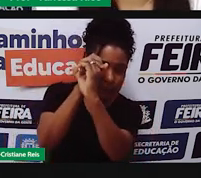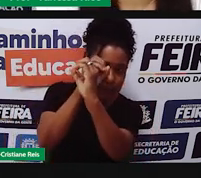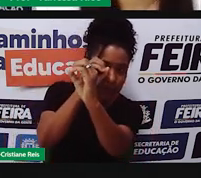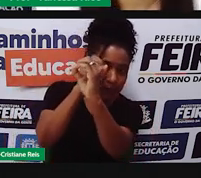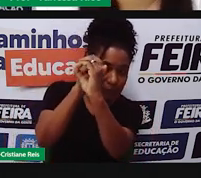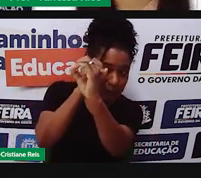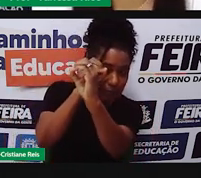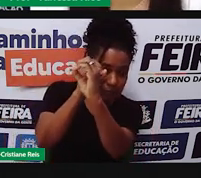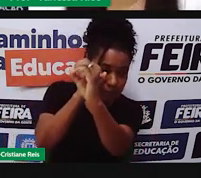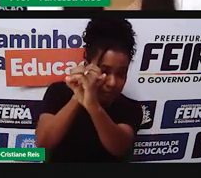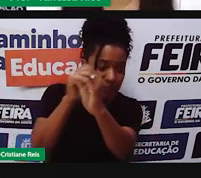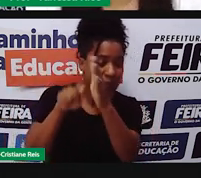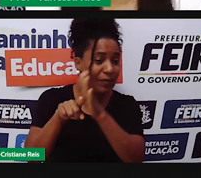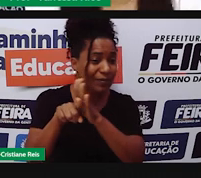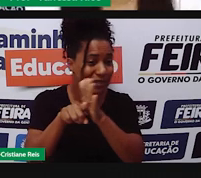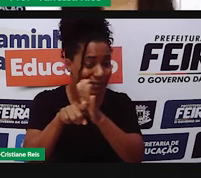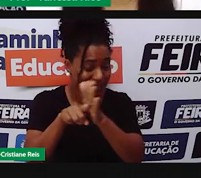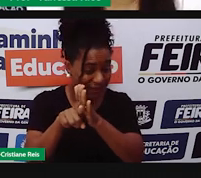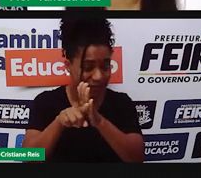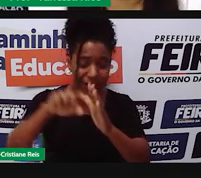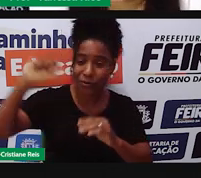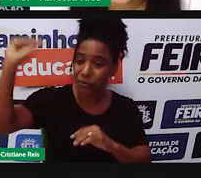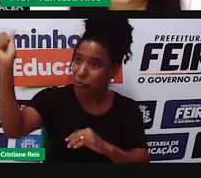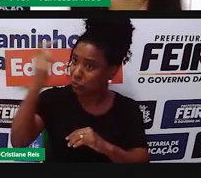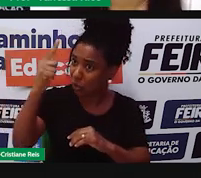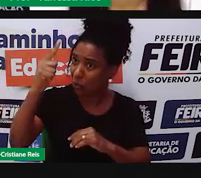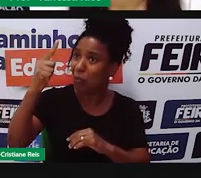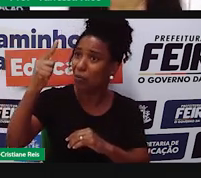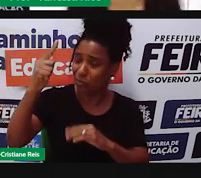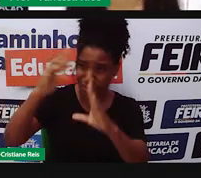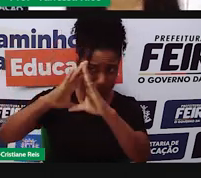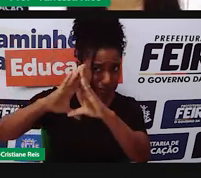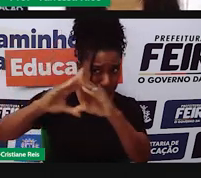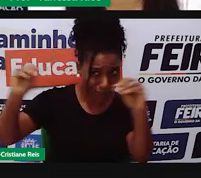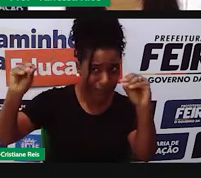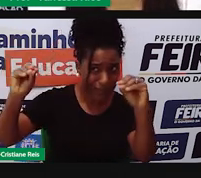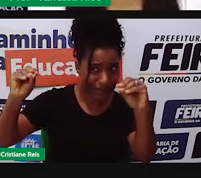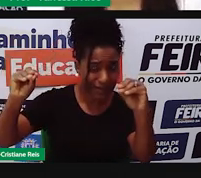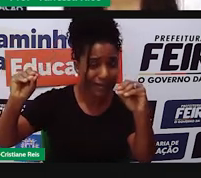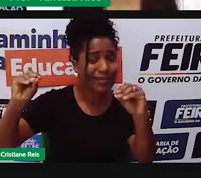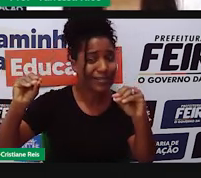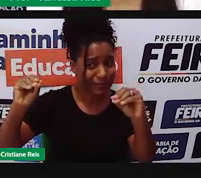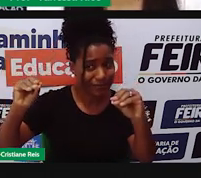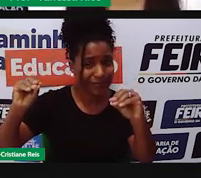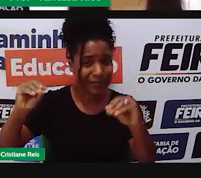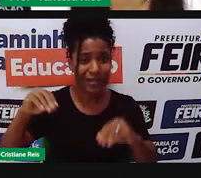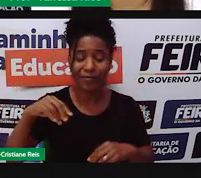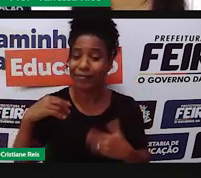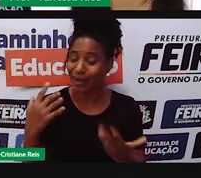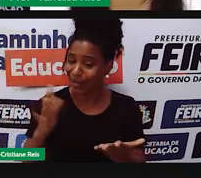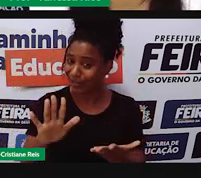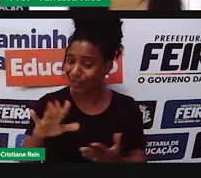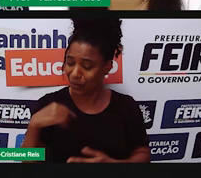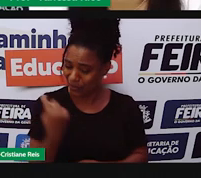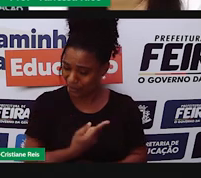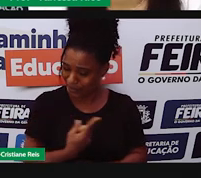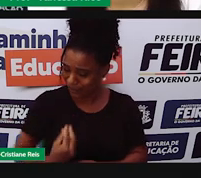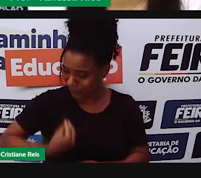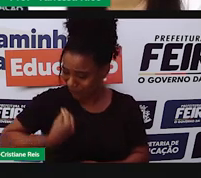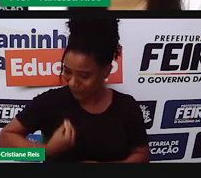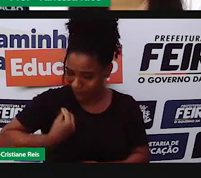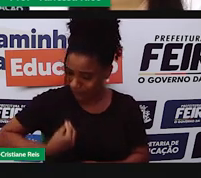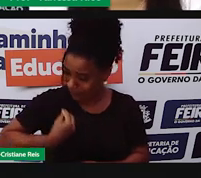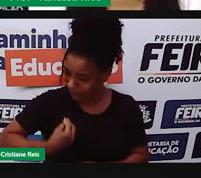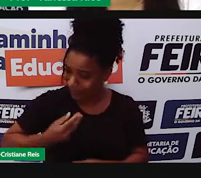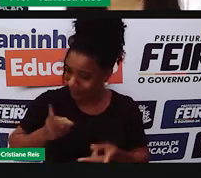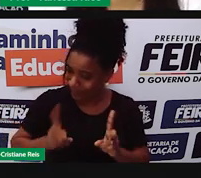na frente que o Sol deixará de existir. Mas aí a gente nem vai estar vivo, né, para ver isso acontecer.